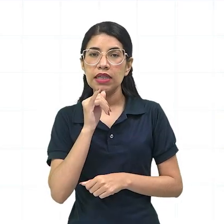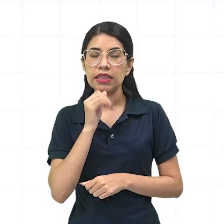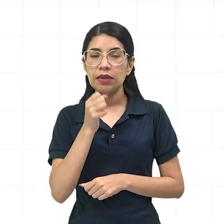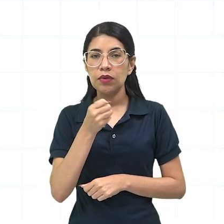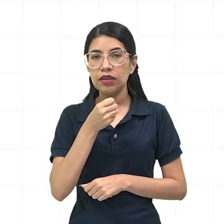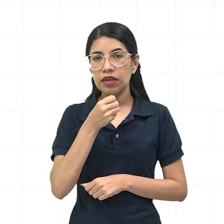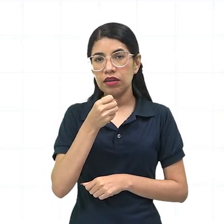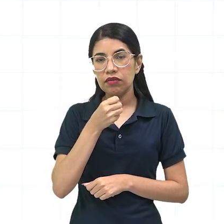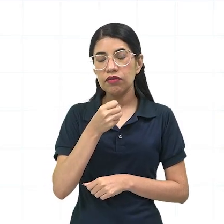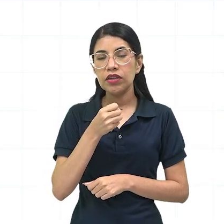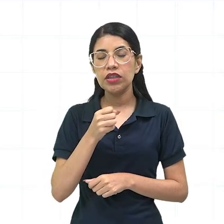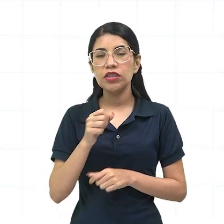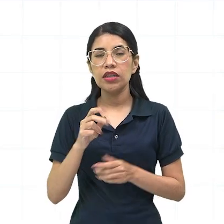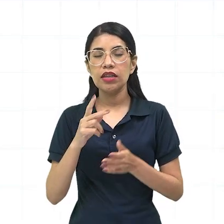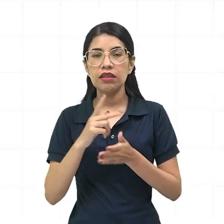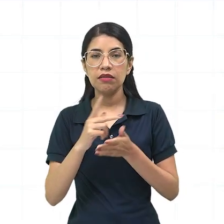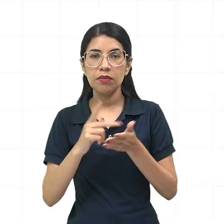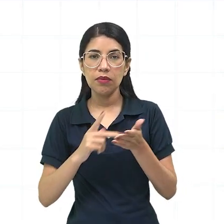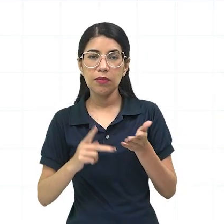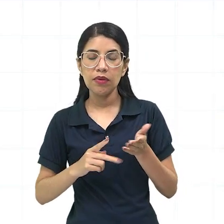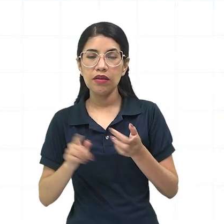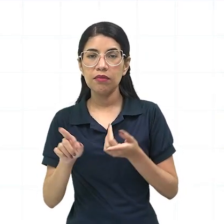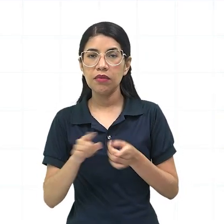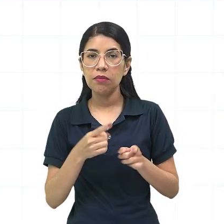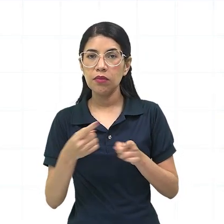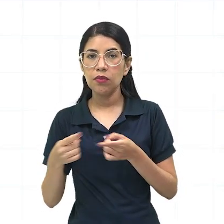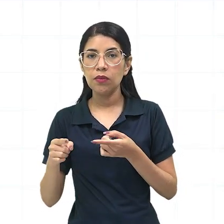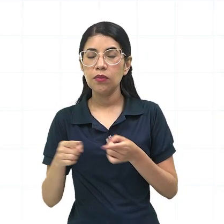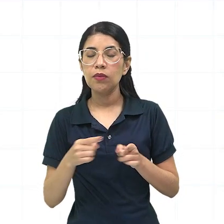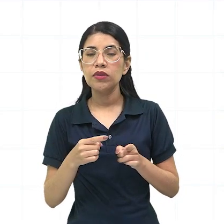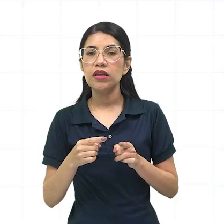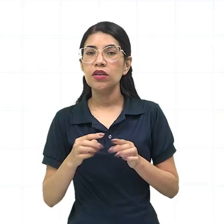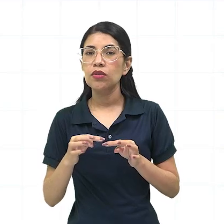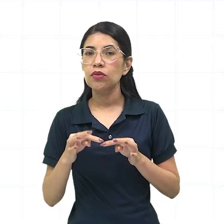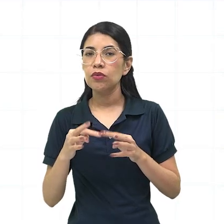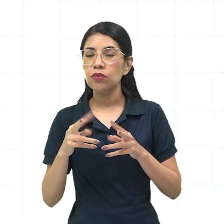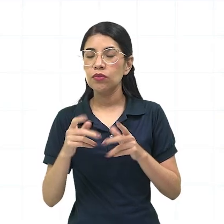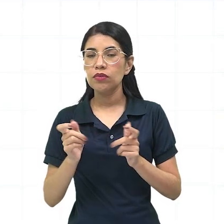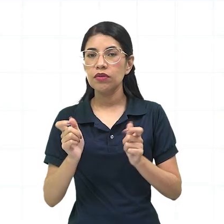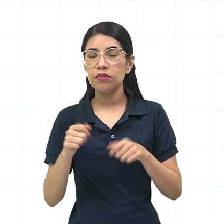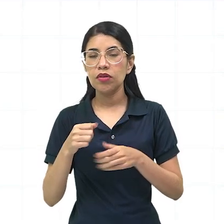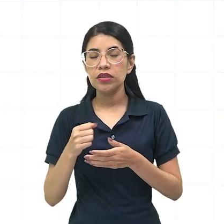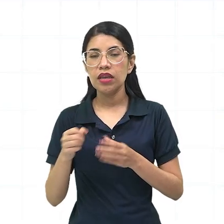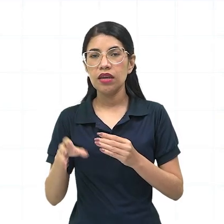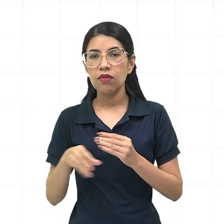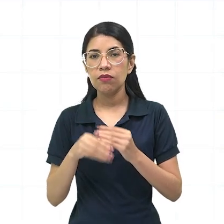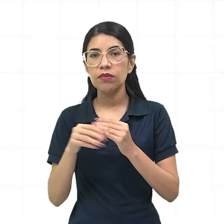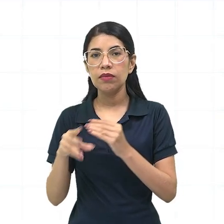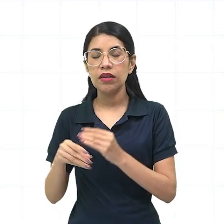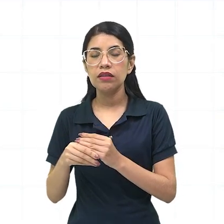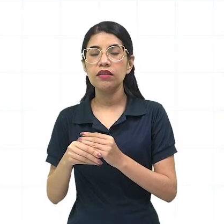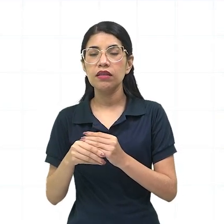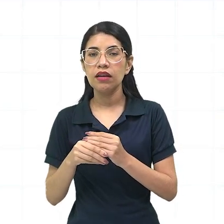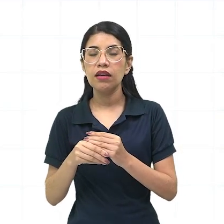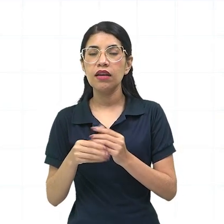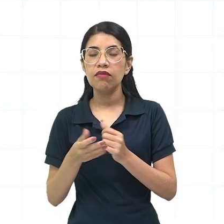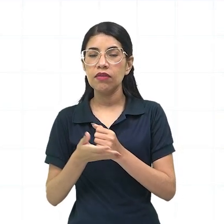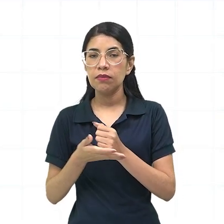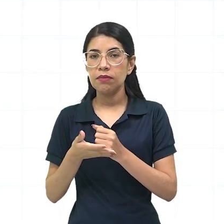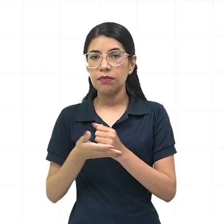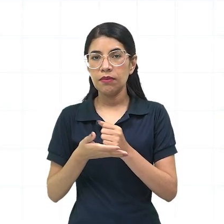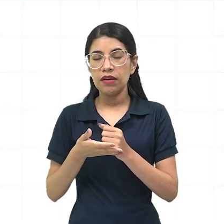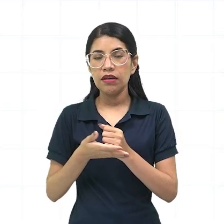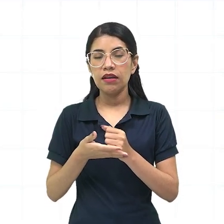entrevistas, textos, poemas, músicas, tudo que vai contribuir, ser fatos e vai